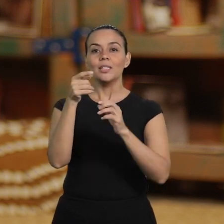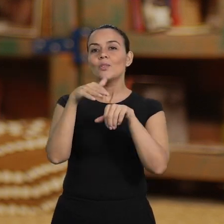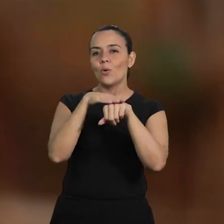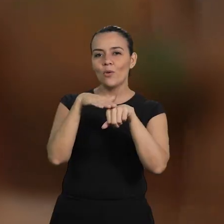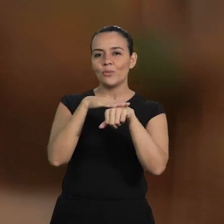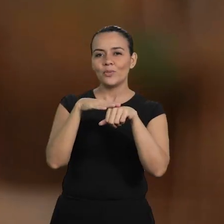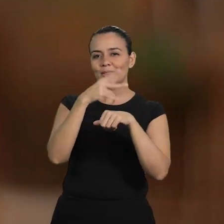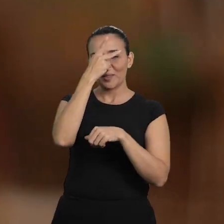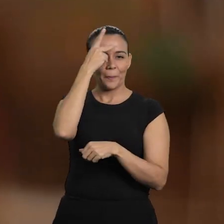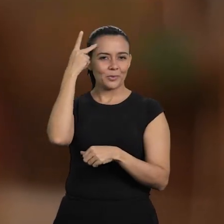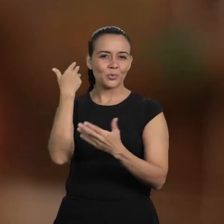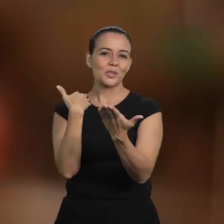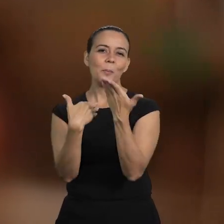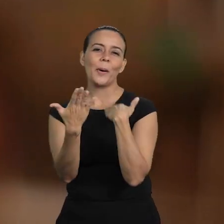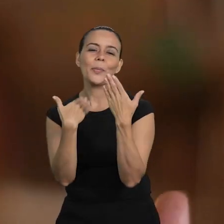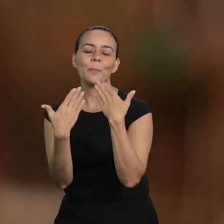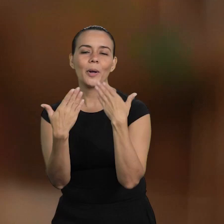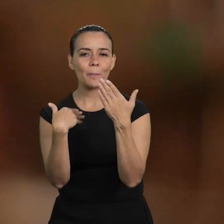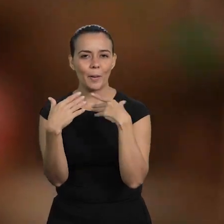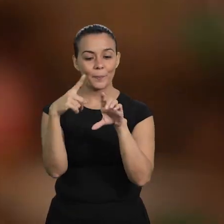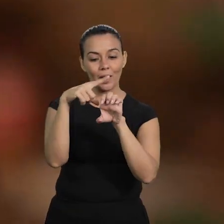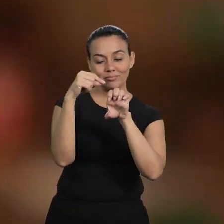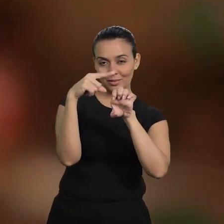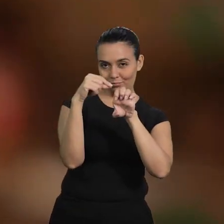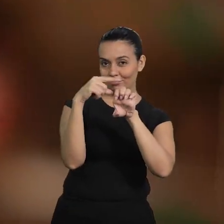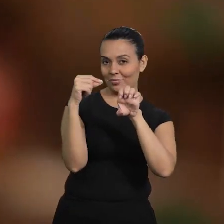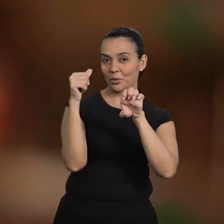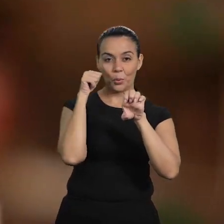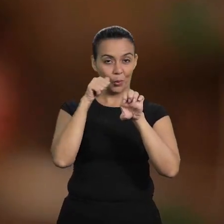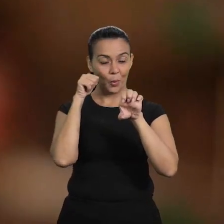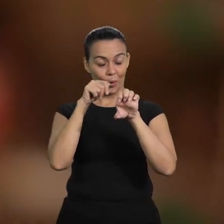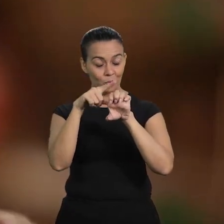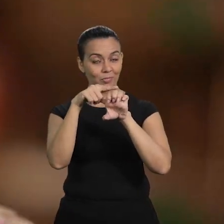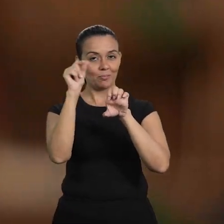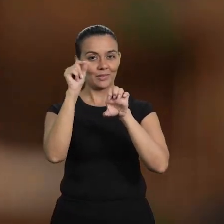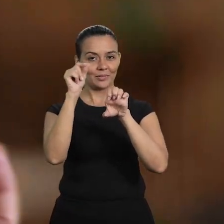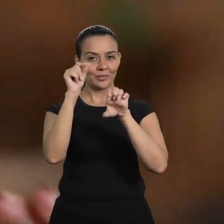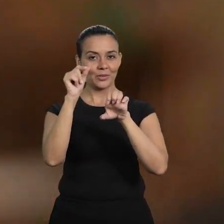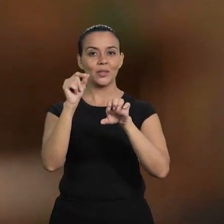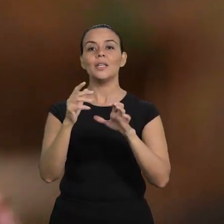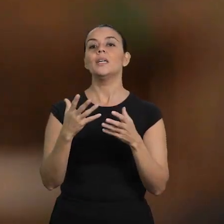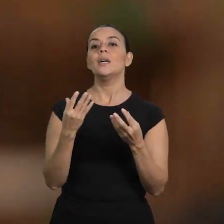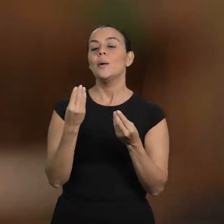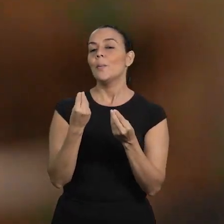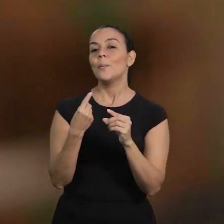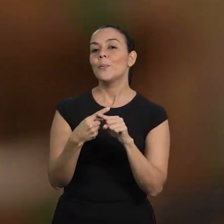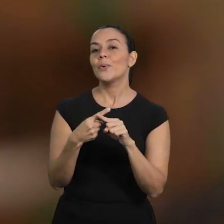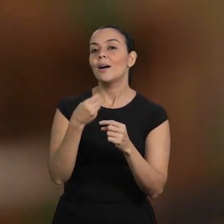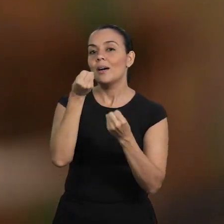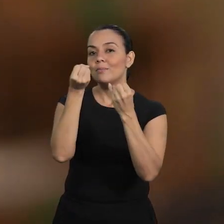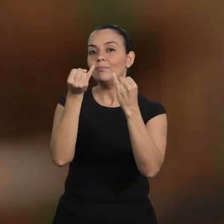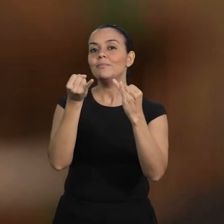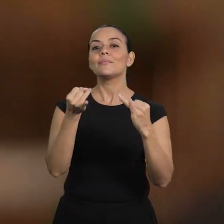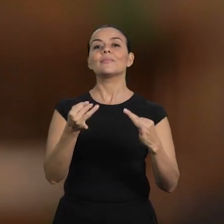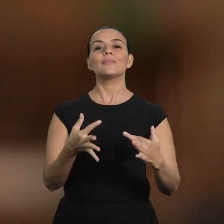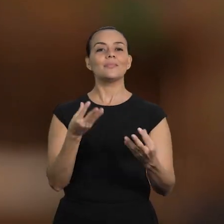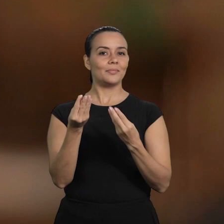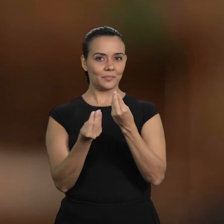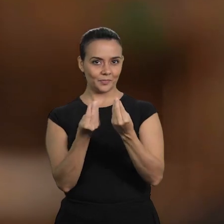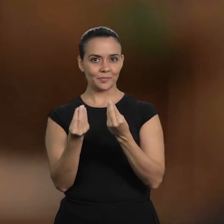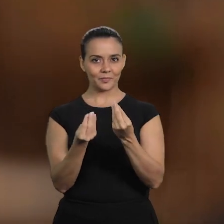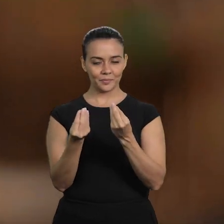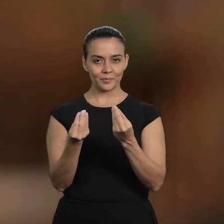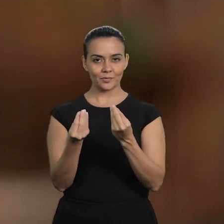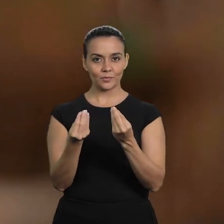ouvir uma série de empreendedores e empreendedoras sociais. Na verdade, uma série de empreendedoras sociais. E